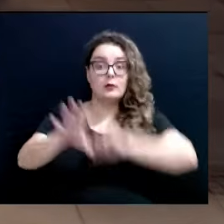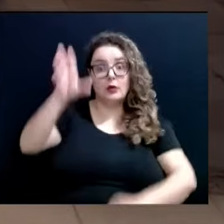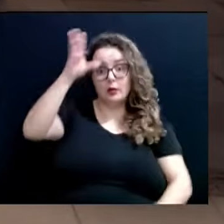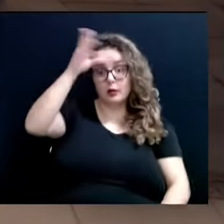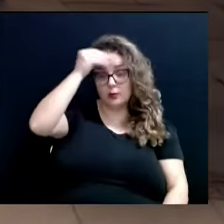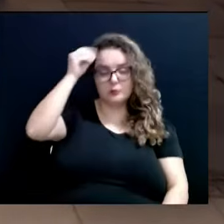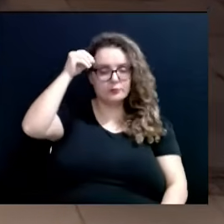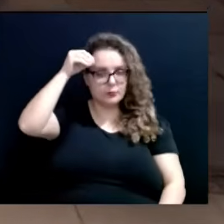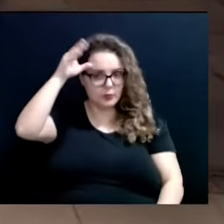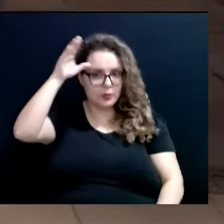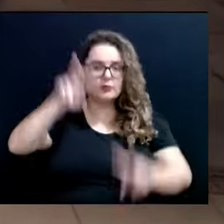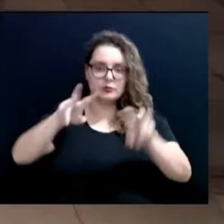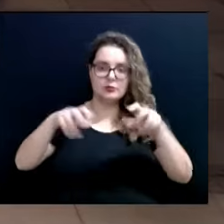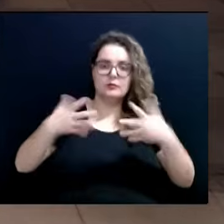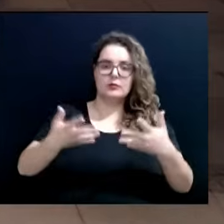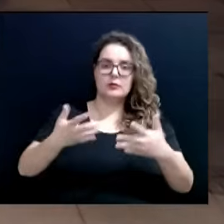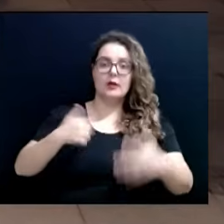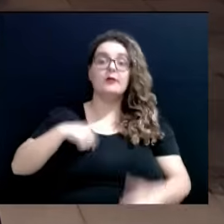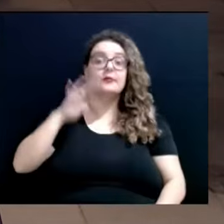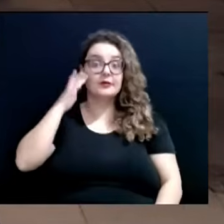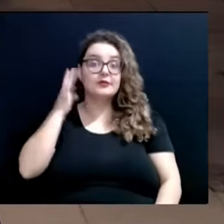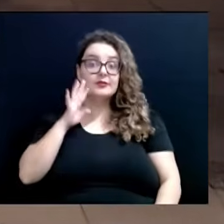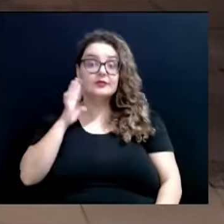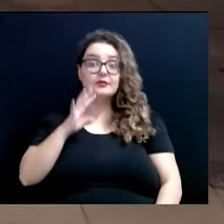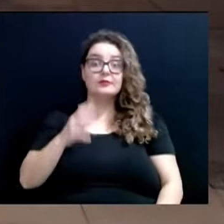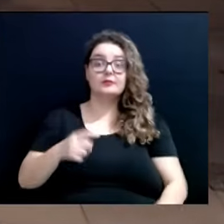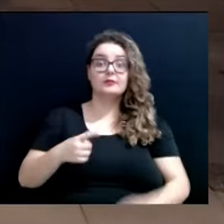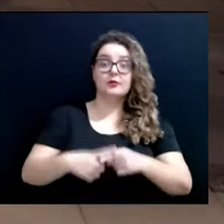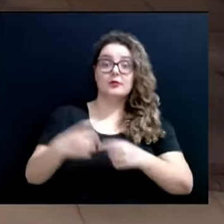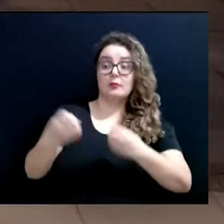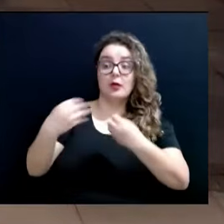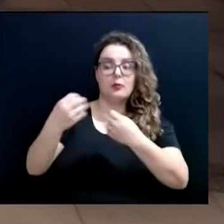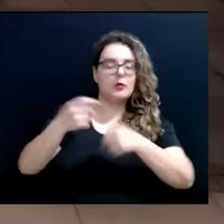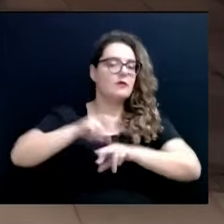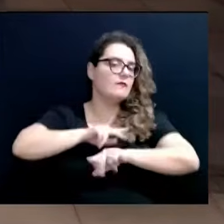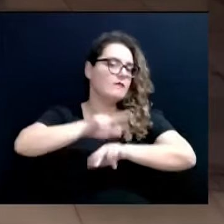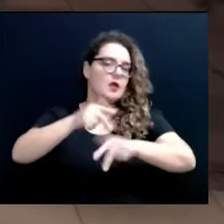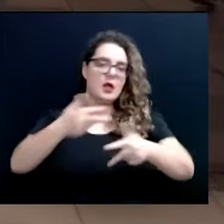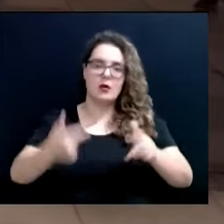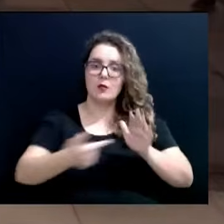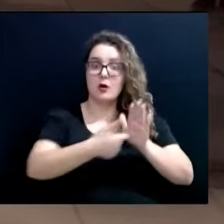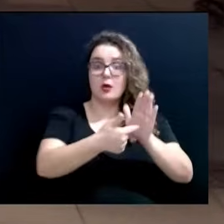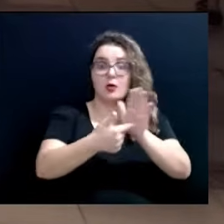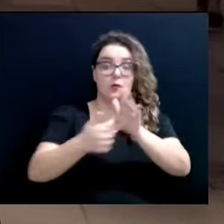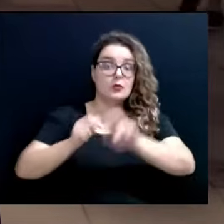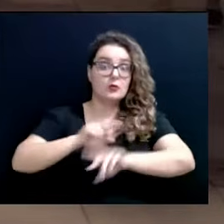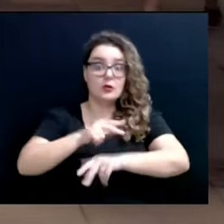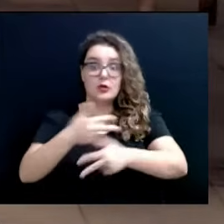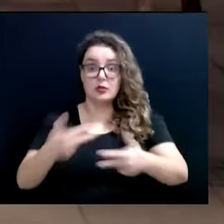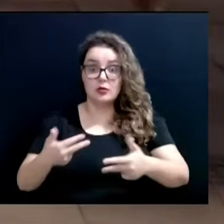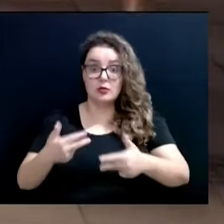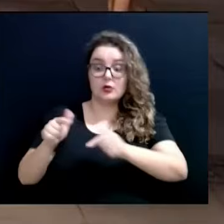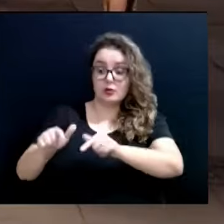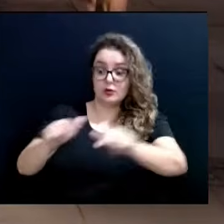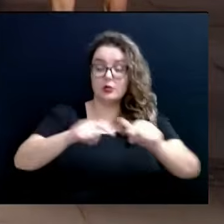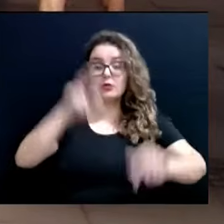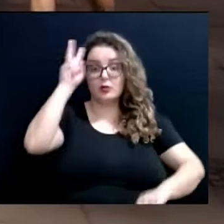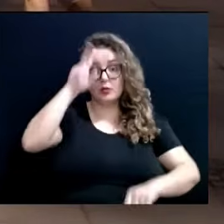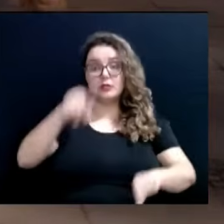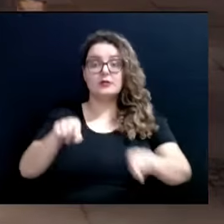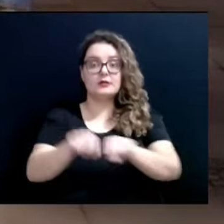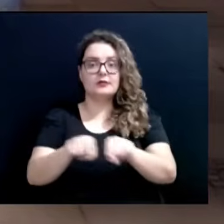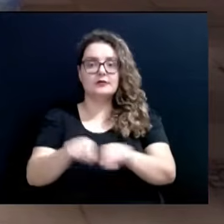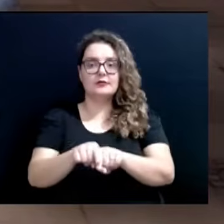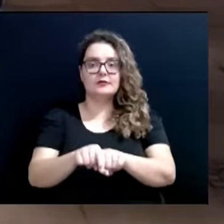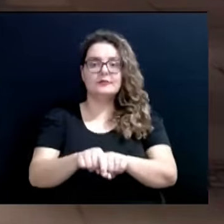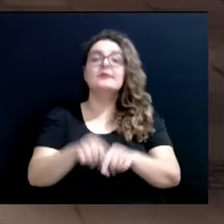né? Eu tô achando muito legal que ele está ensinando muitas coisas pra gente, estão mostrando várias coisas, estão mostrando várias coisas históricas também. E é muito bom, é muito